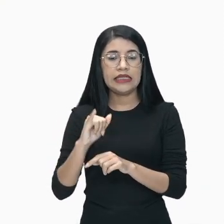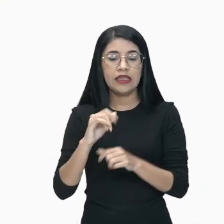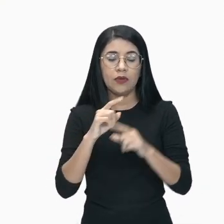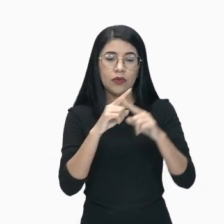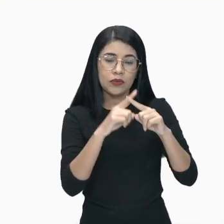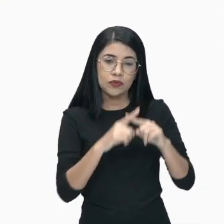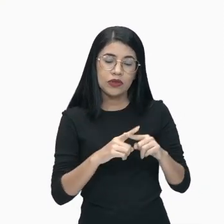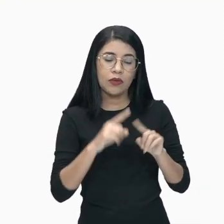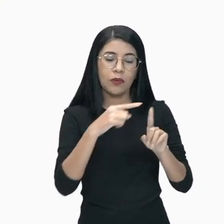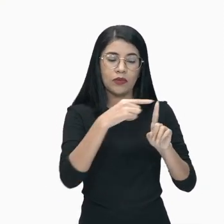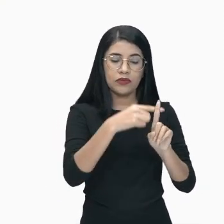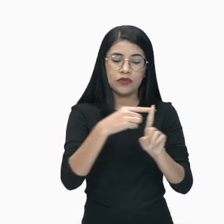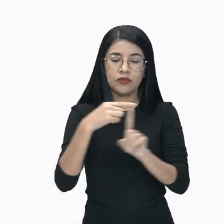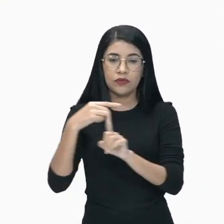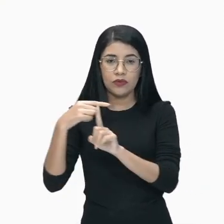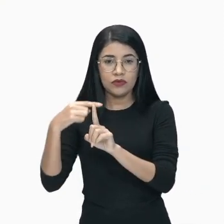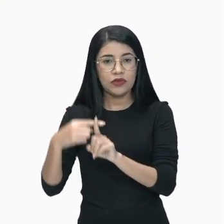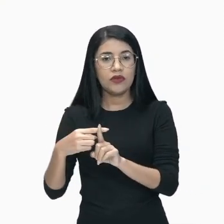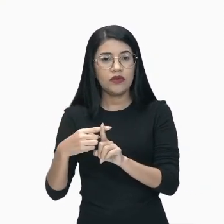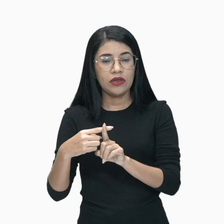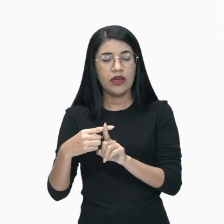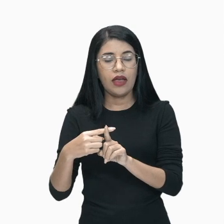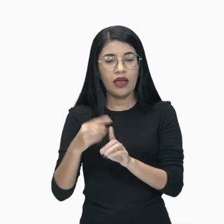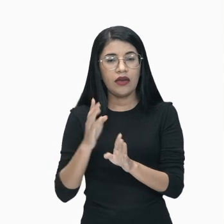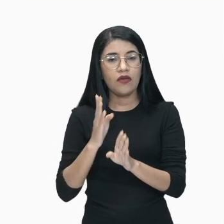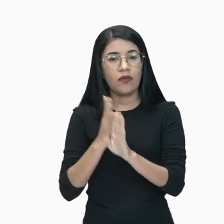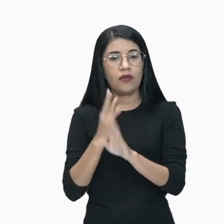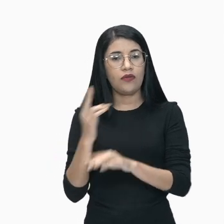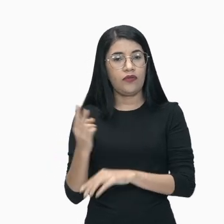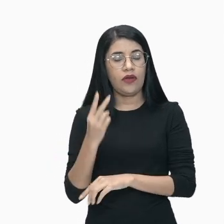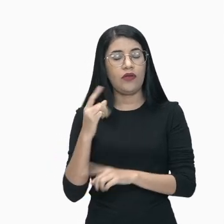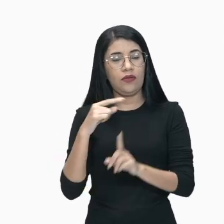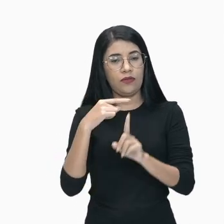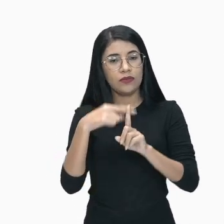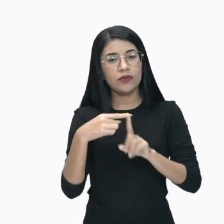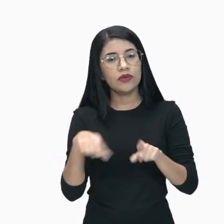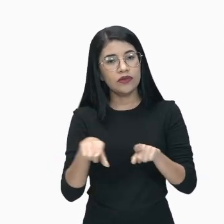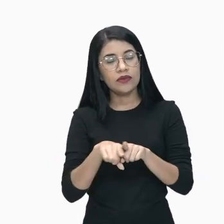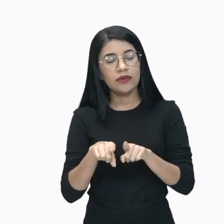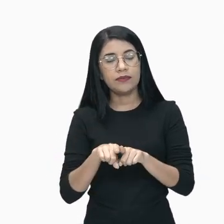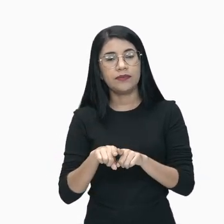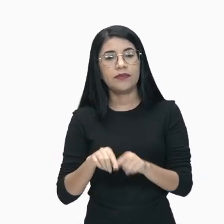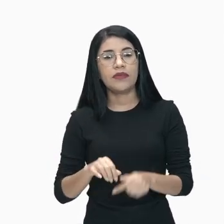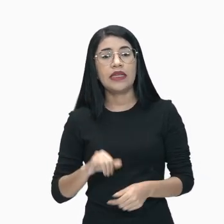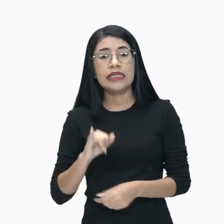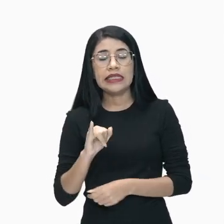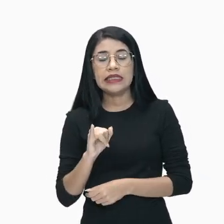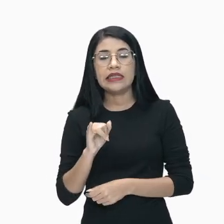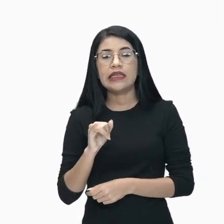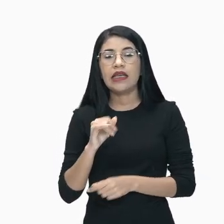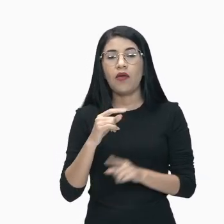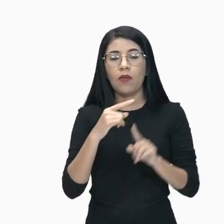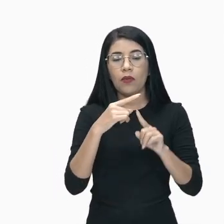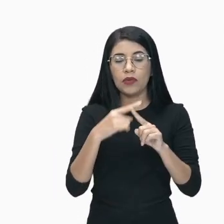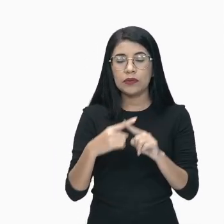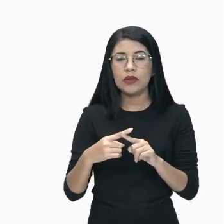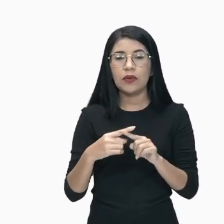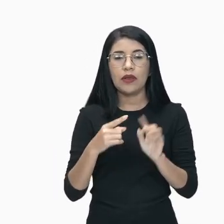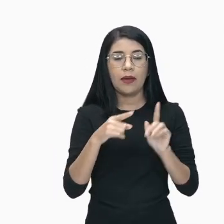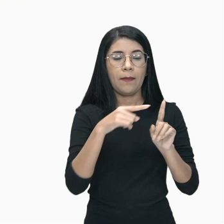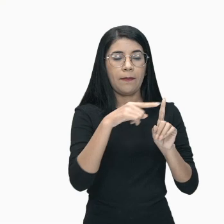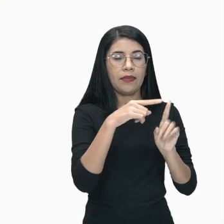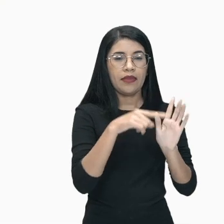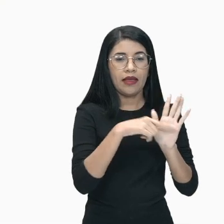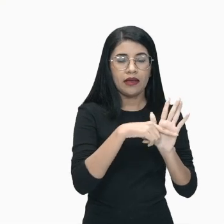números positivos, eu tenho como resultado um número positivo. Se eu multiplico dois números negativos, eu tenho